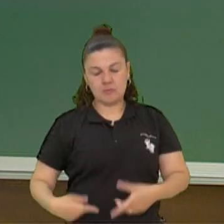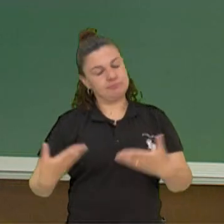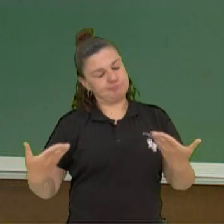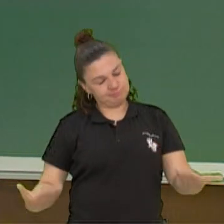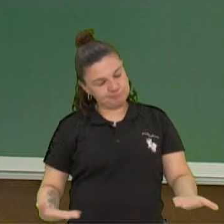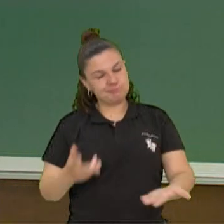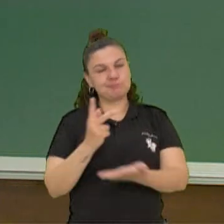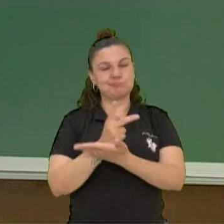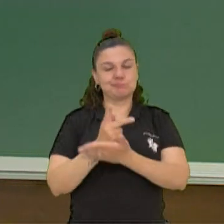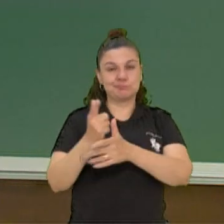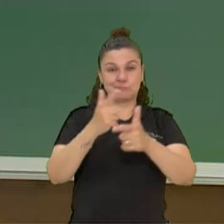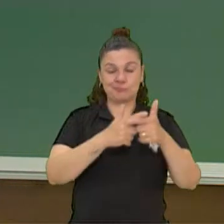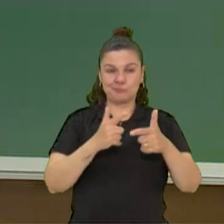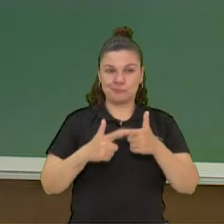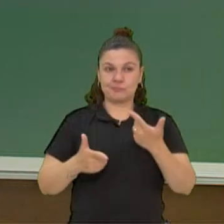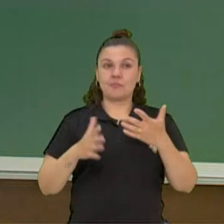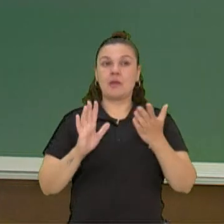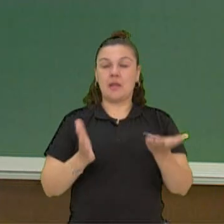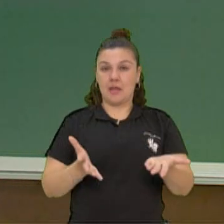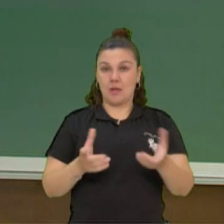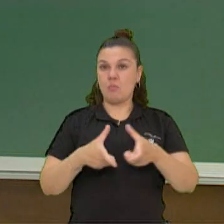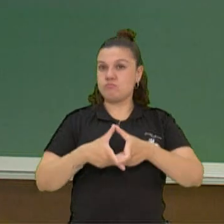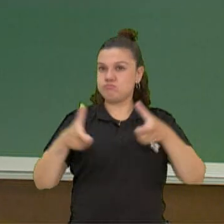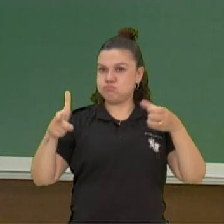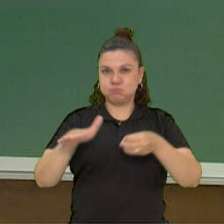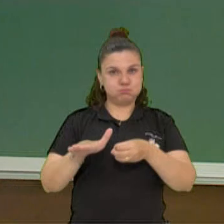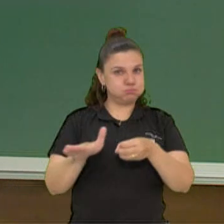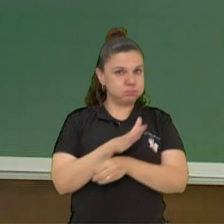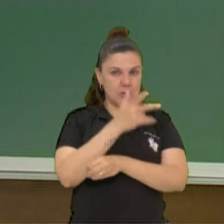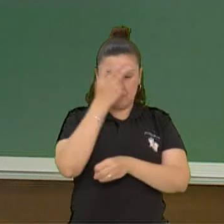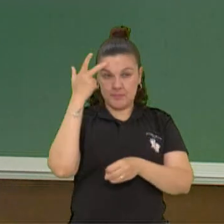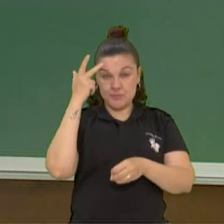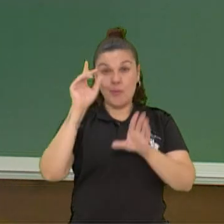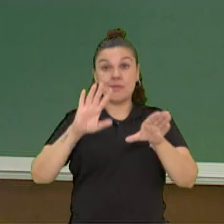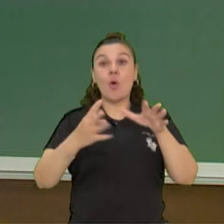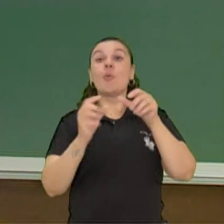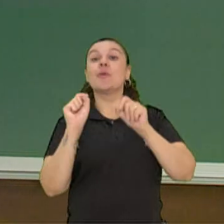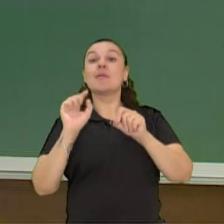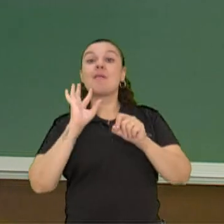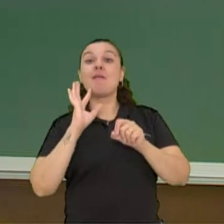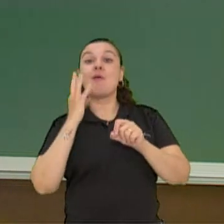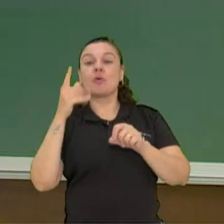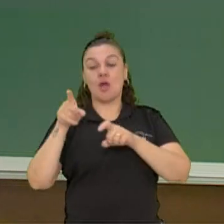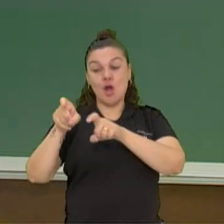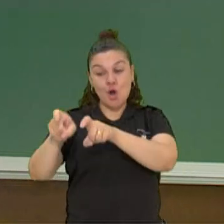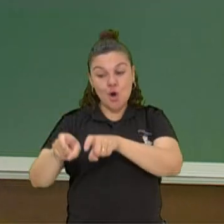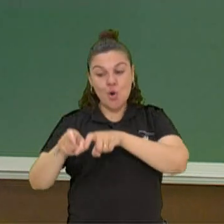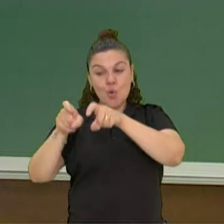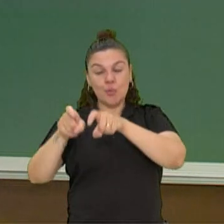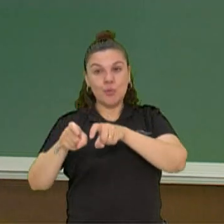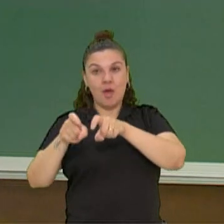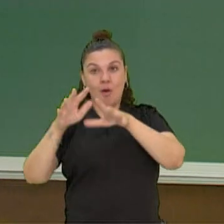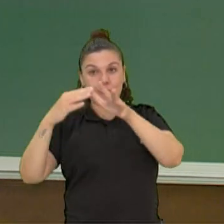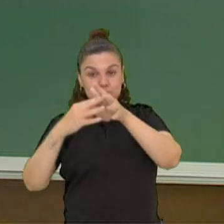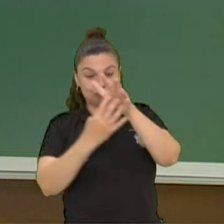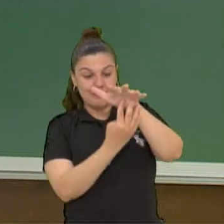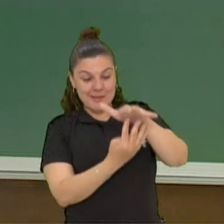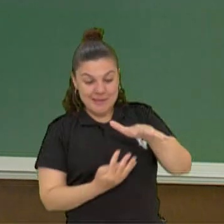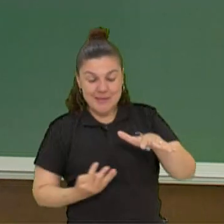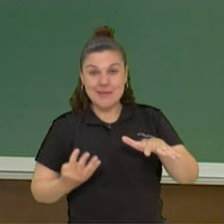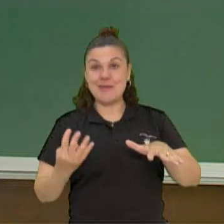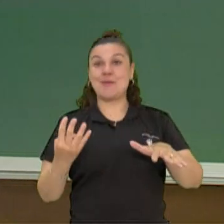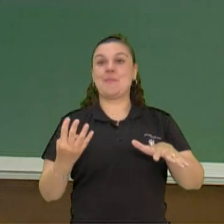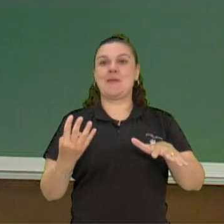enfrenta esses problemas porque tem uma população gigantesca. O êxodo rural, essa movimentação das pessoas em